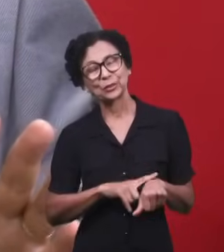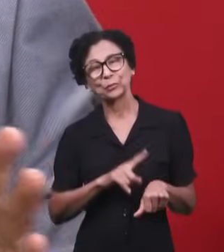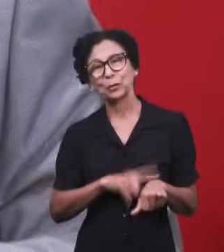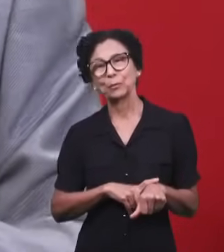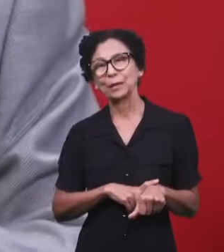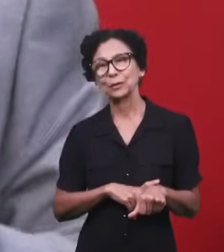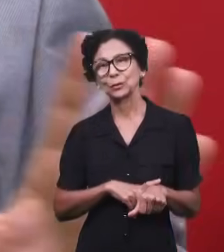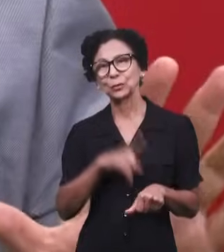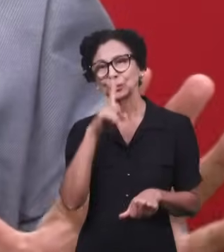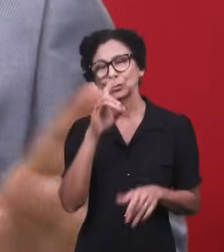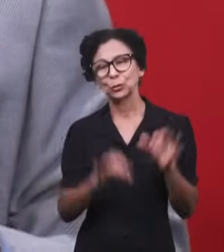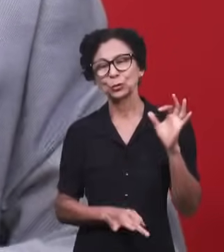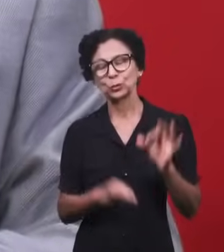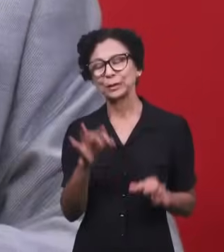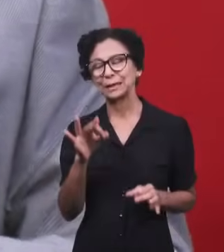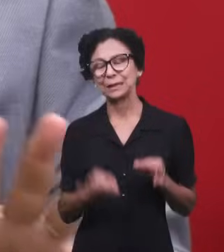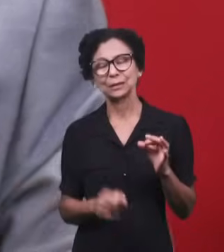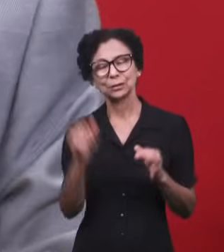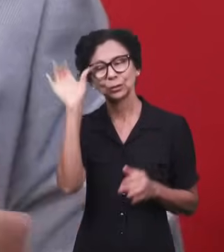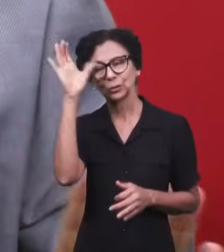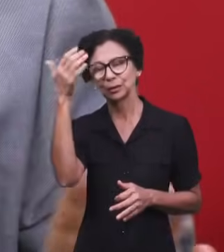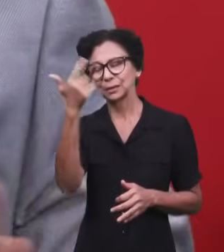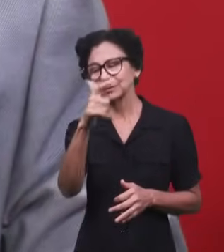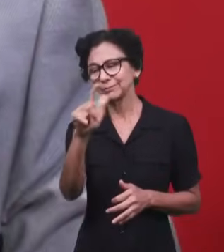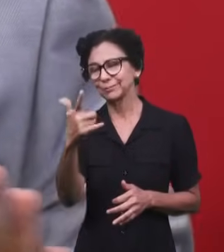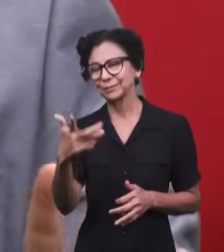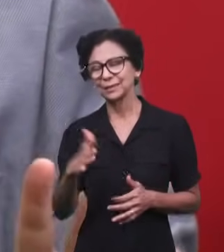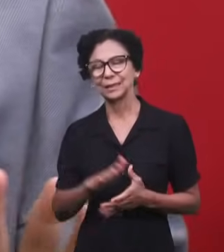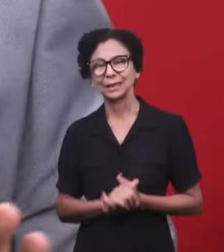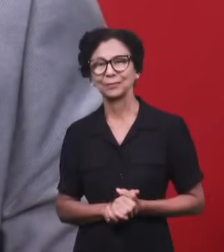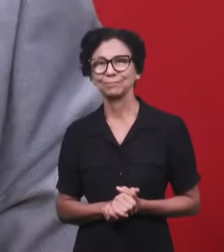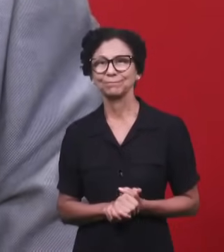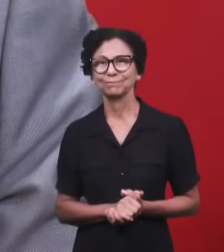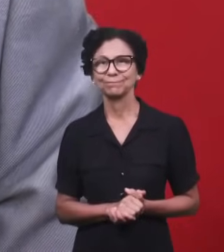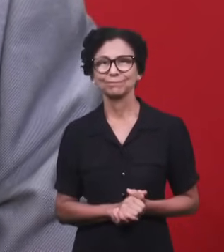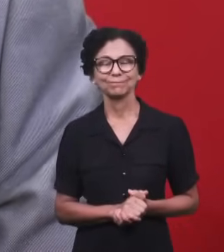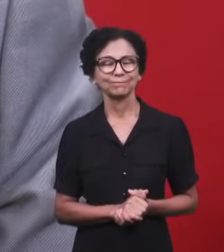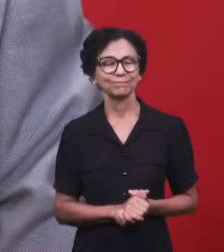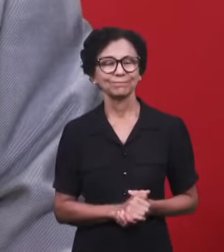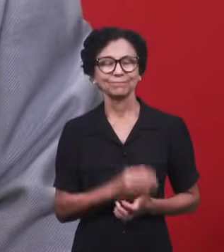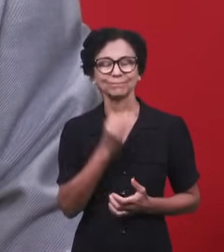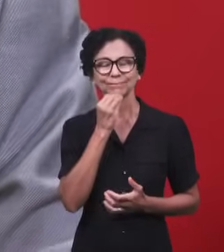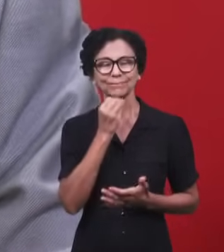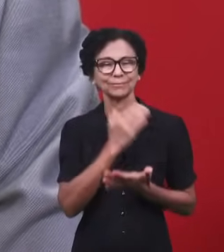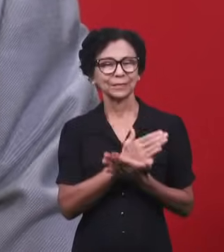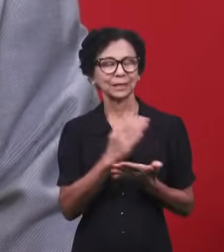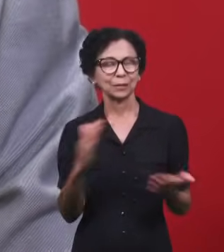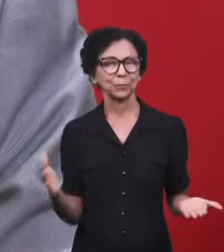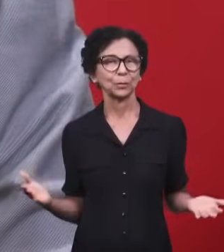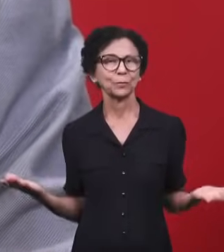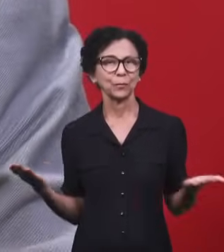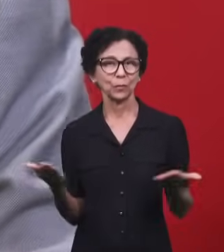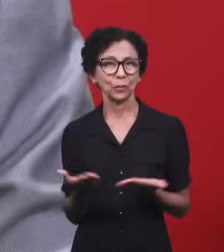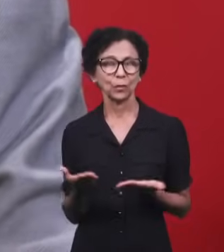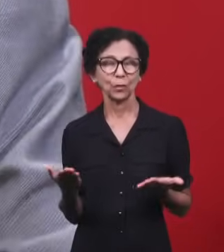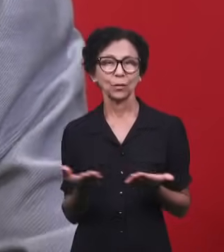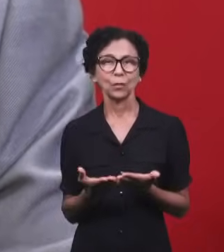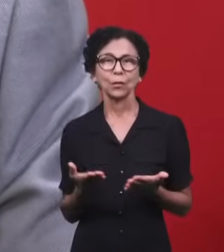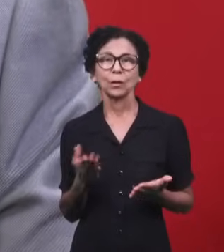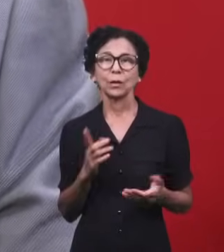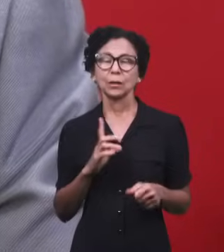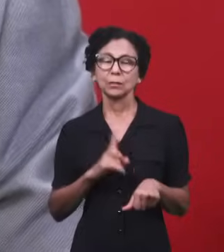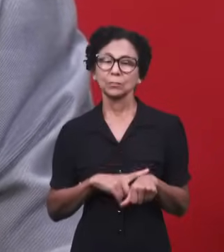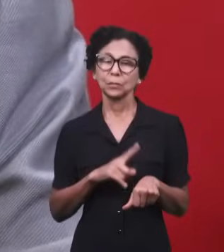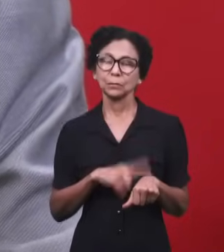mais jeito. Ali não teve jeito. Virou para trás, virou estado de sal, ficou para trás, não acabou. Então estamos chegando nesse momento do juízo. É um momento onde não vai